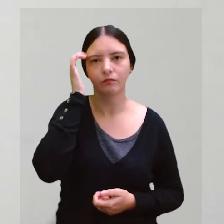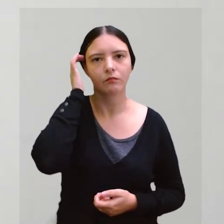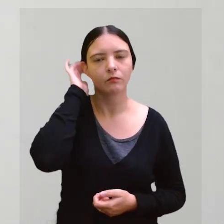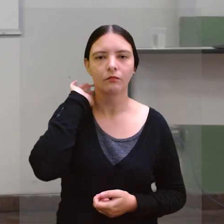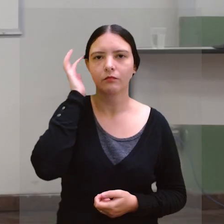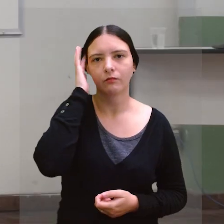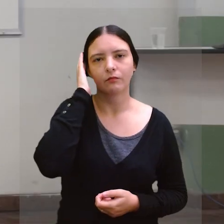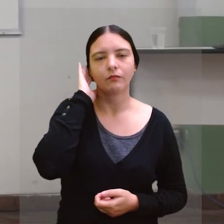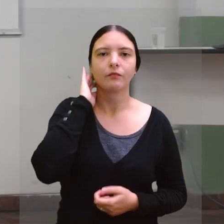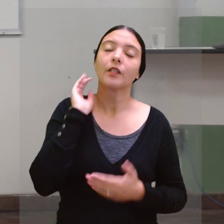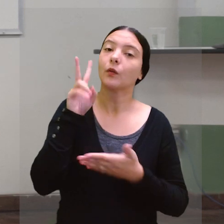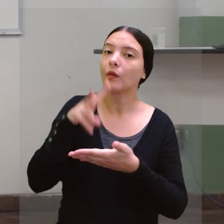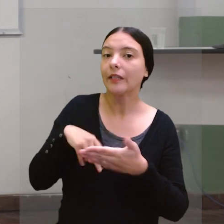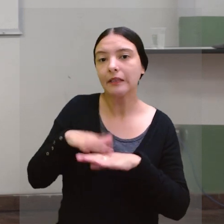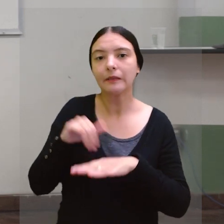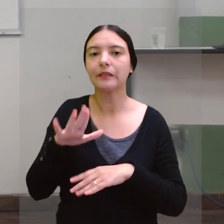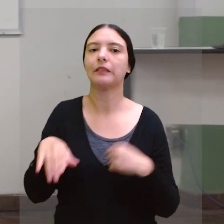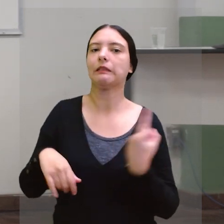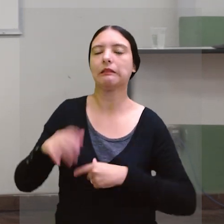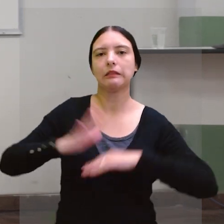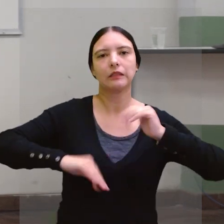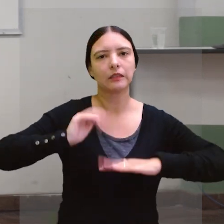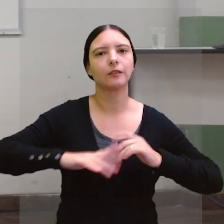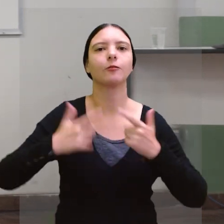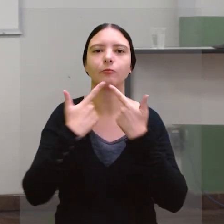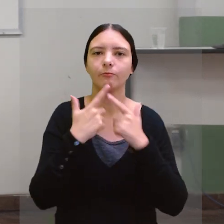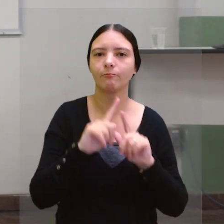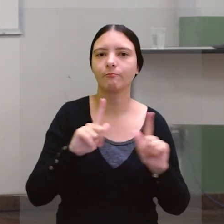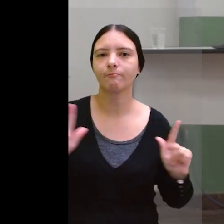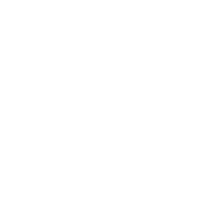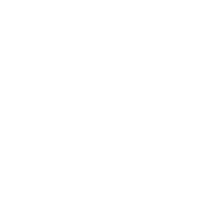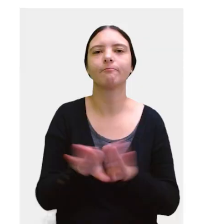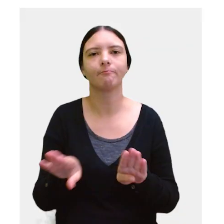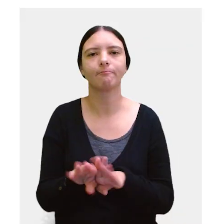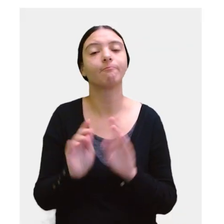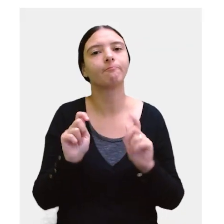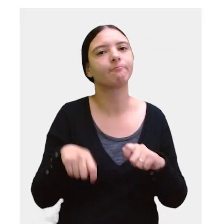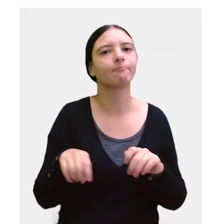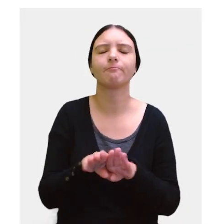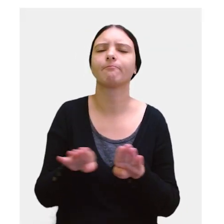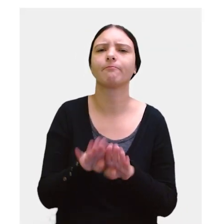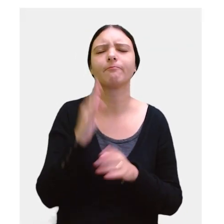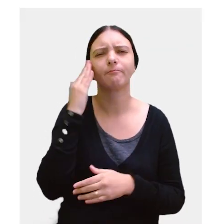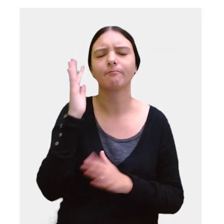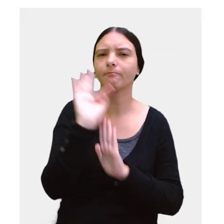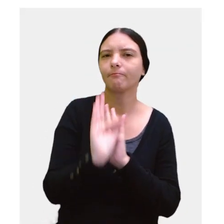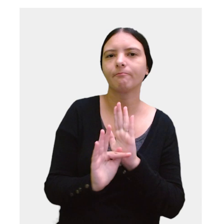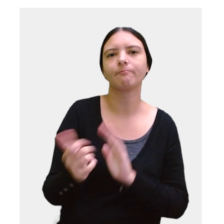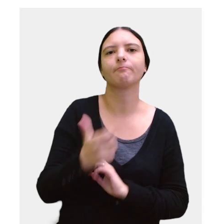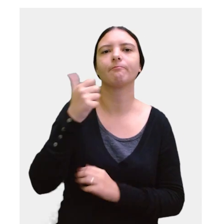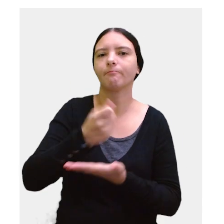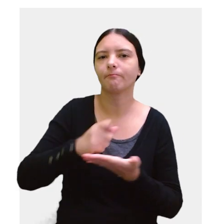Então, ler mais faz com que a gente desenvolva mais habilidades de linguagem. E assim é possível interpretar melhor os textos e